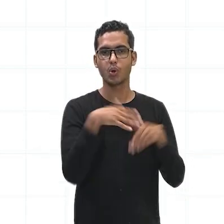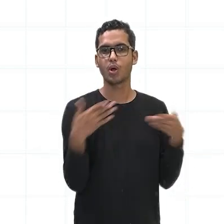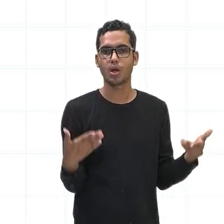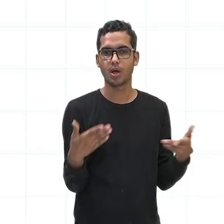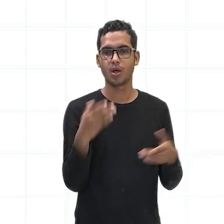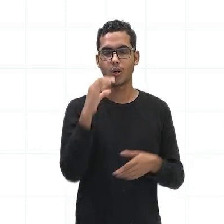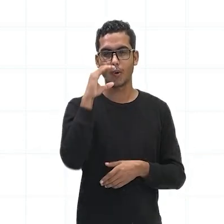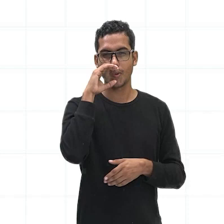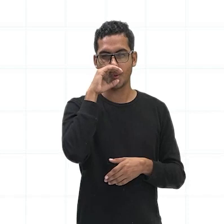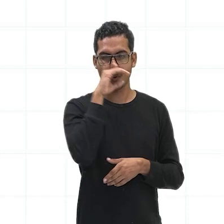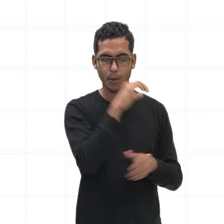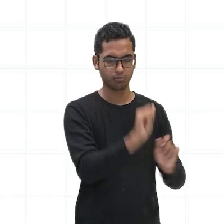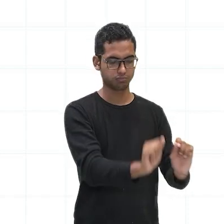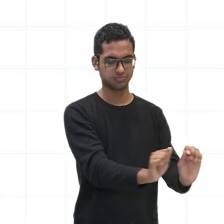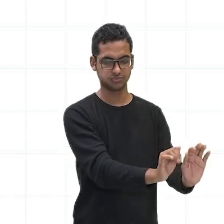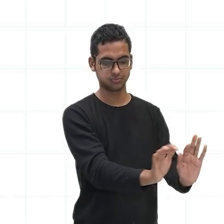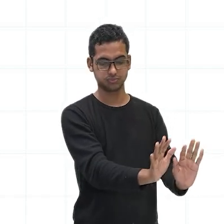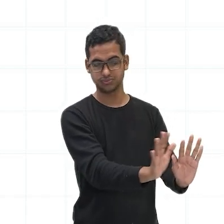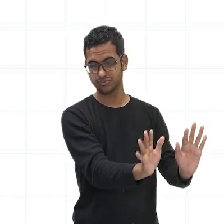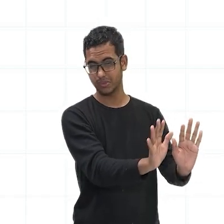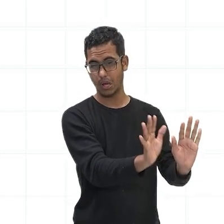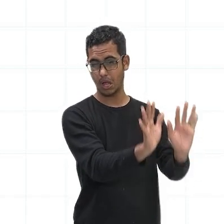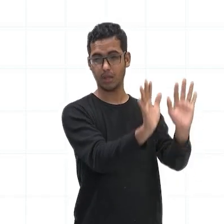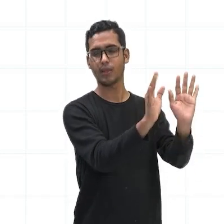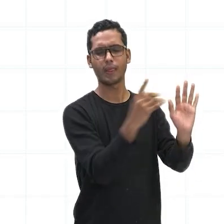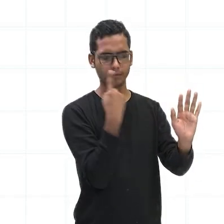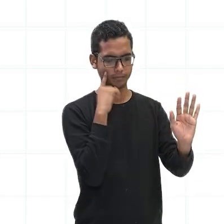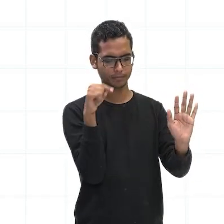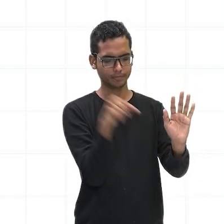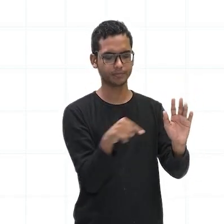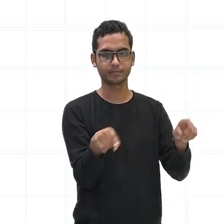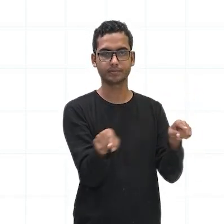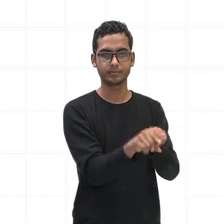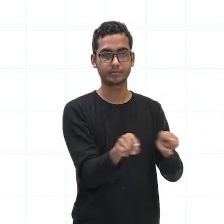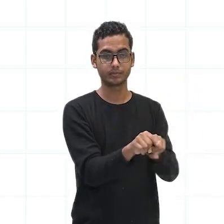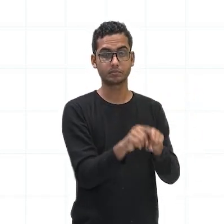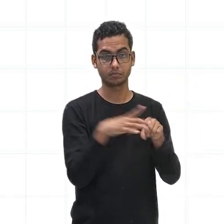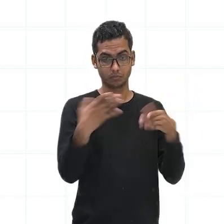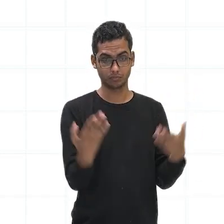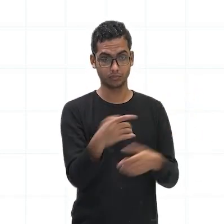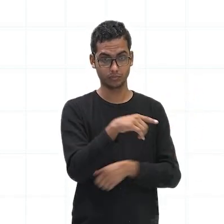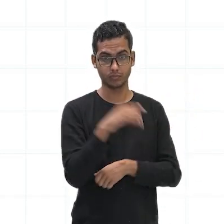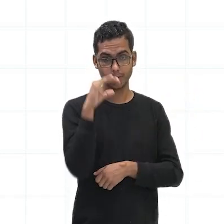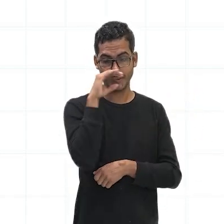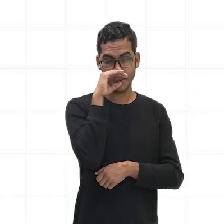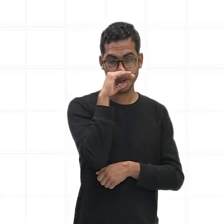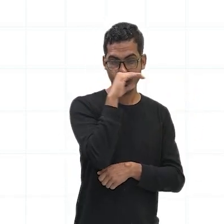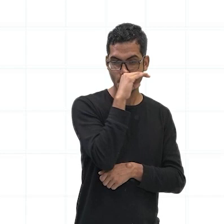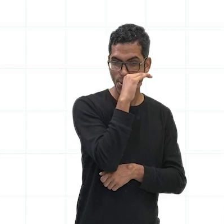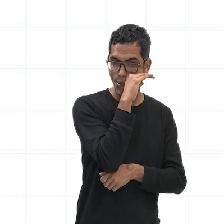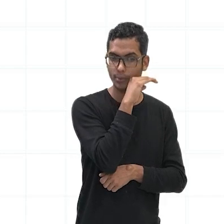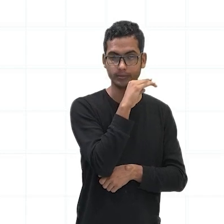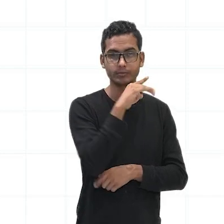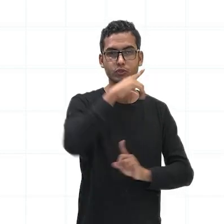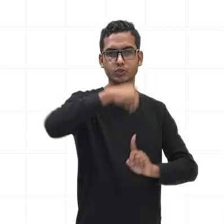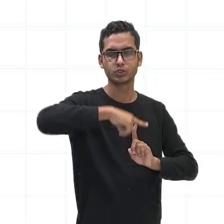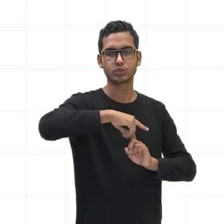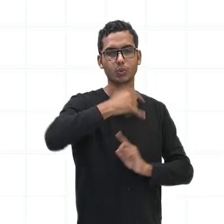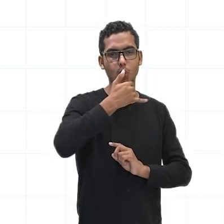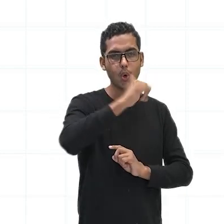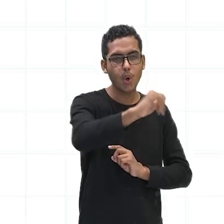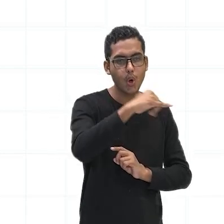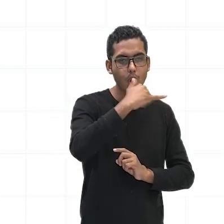está subindo ali, o vapor de água subindo, né? Então, a gente, quando está falando de calor, estamos tratando aí de